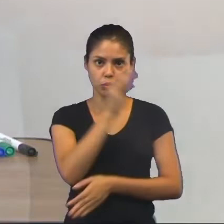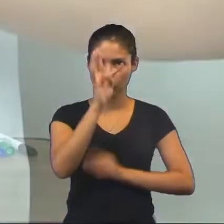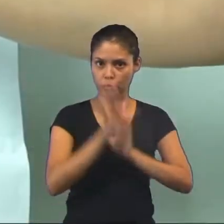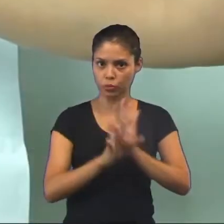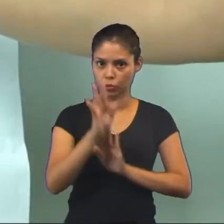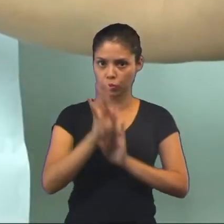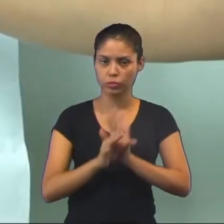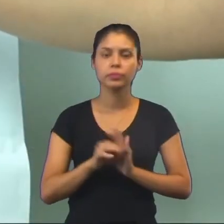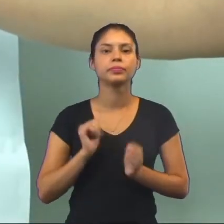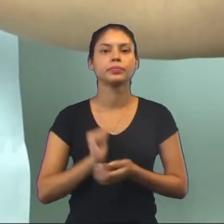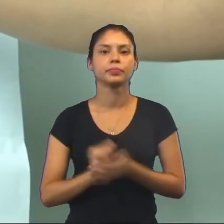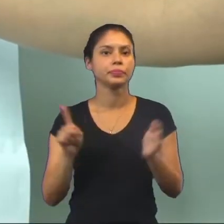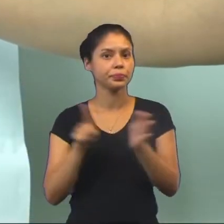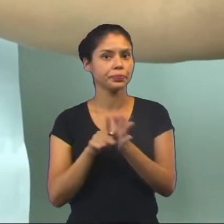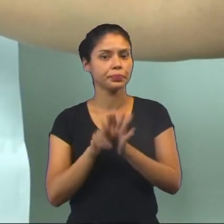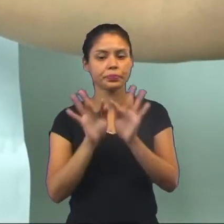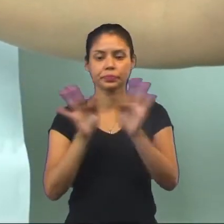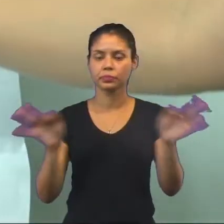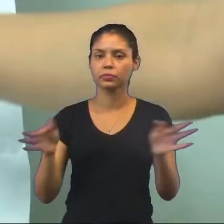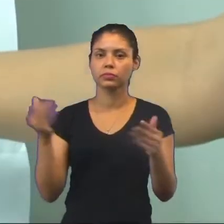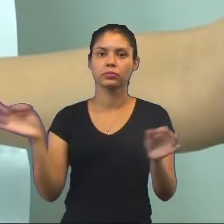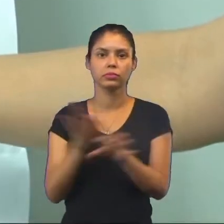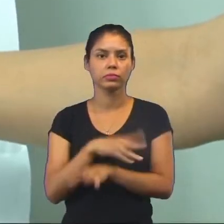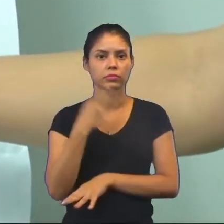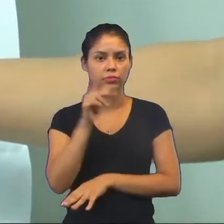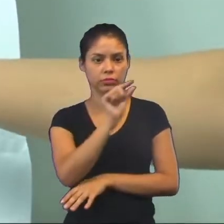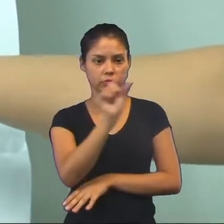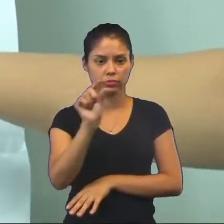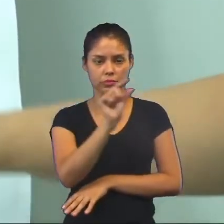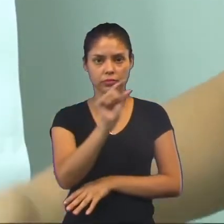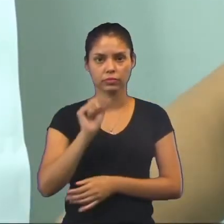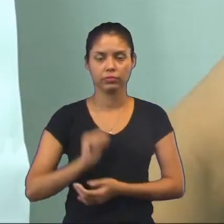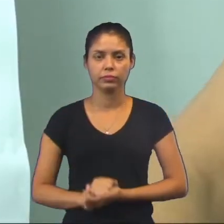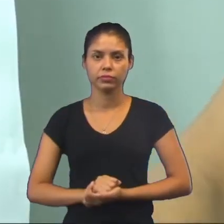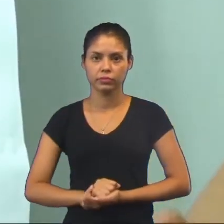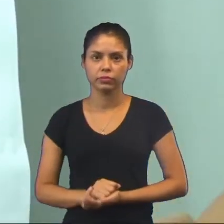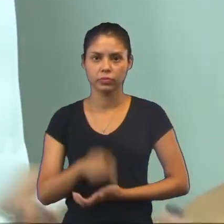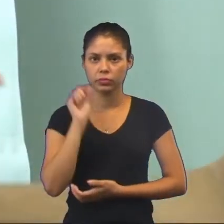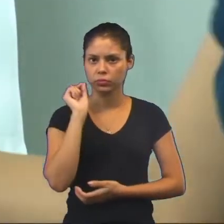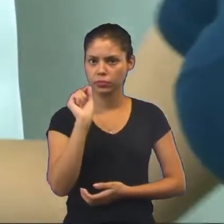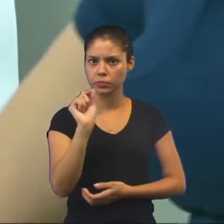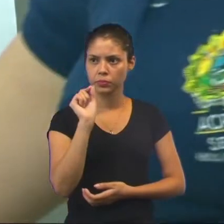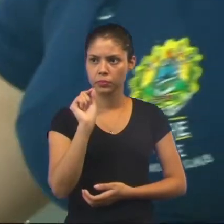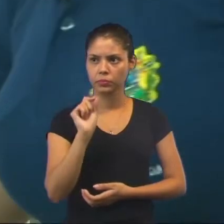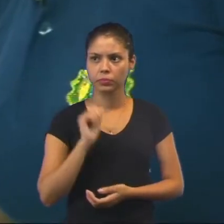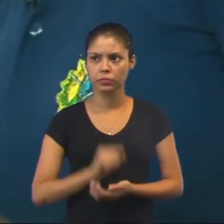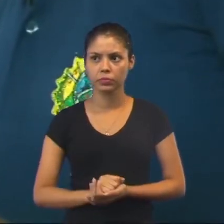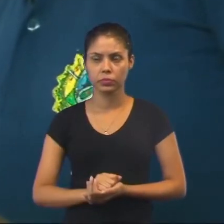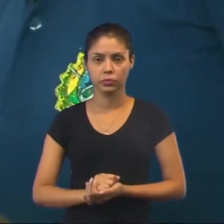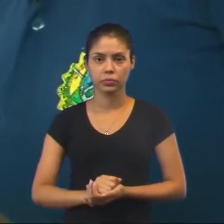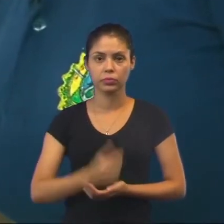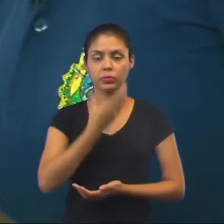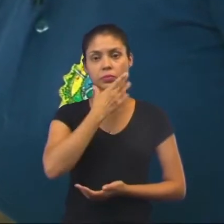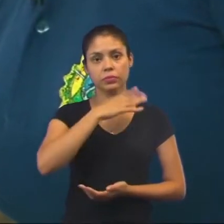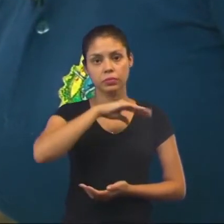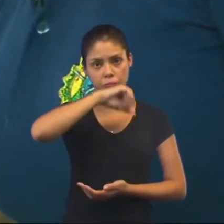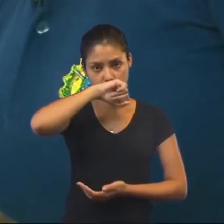texto exatamente essas duas frases que eu acabei de grifar. Ó. O que é a fala do